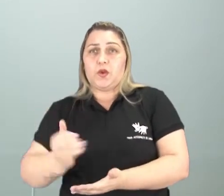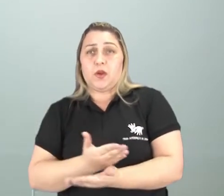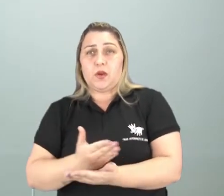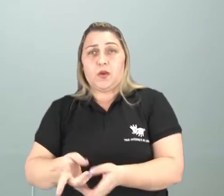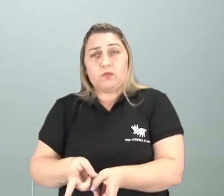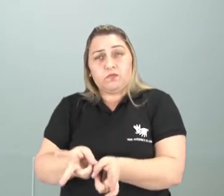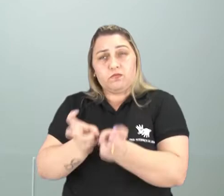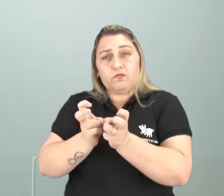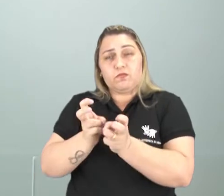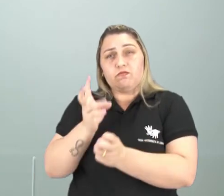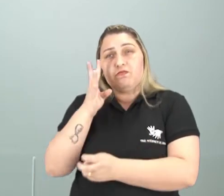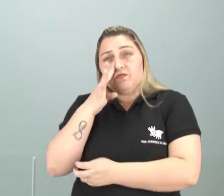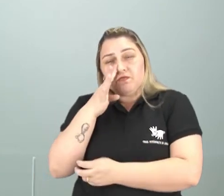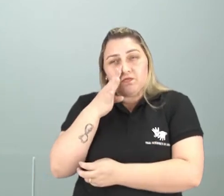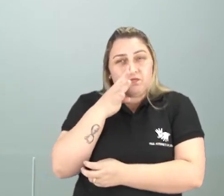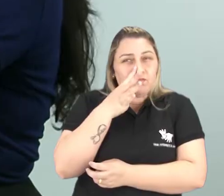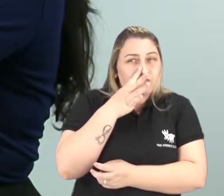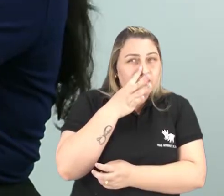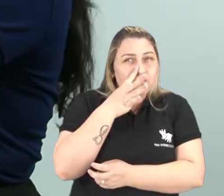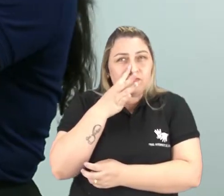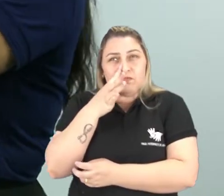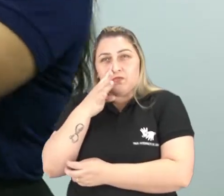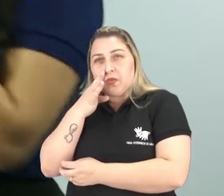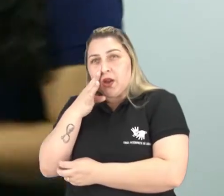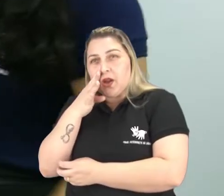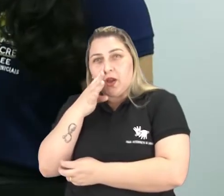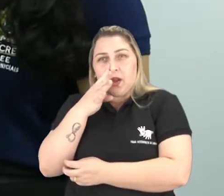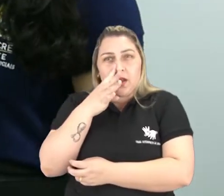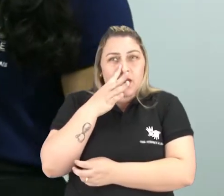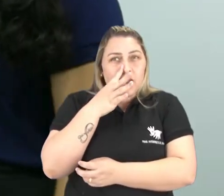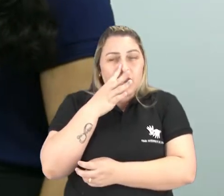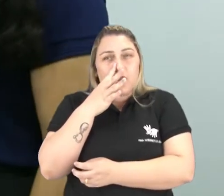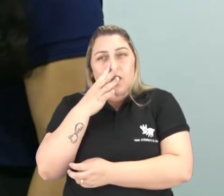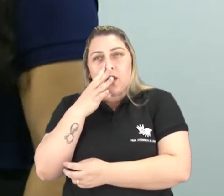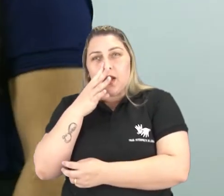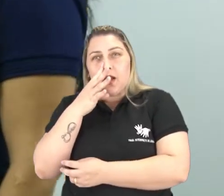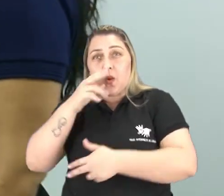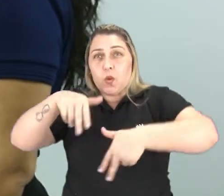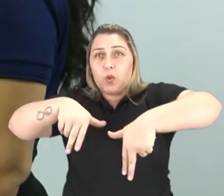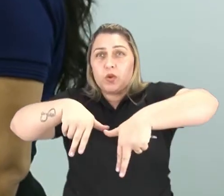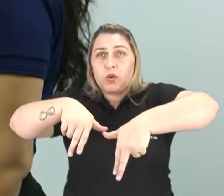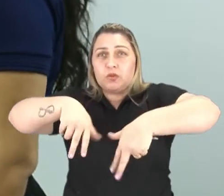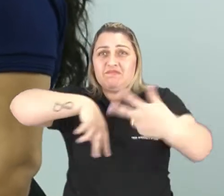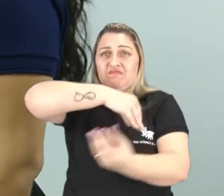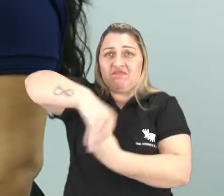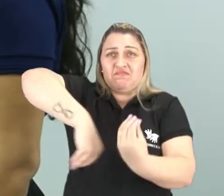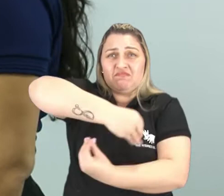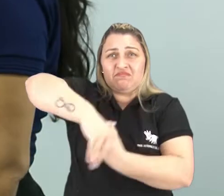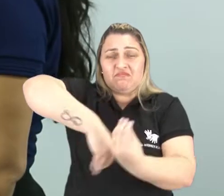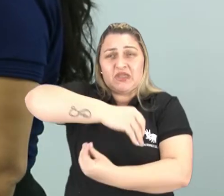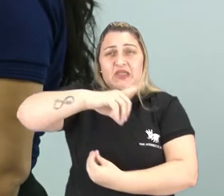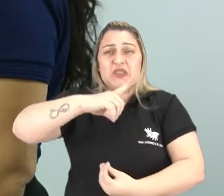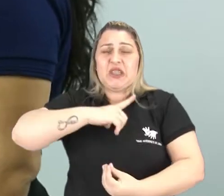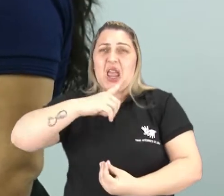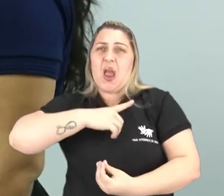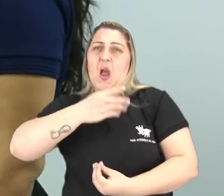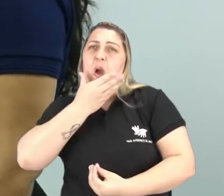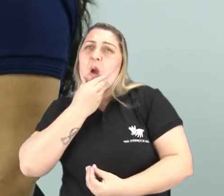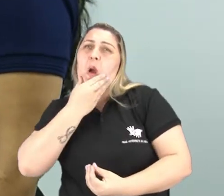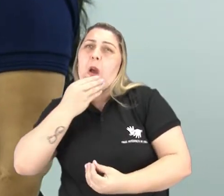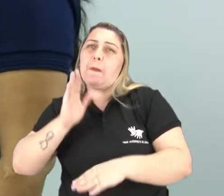começou a observar que os pais estavam muito misturados fio